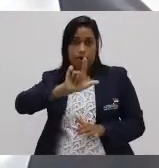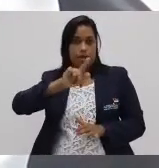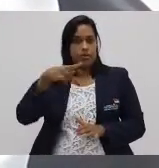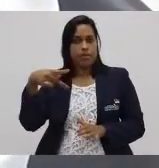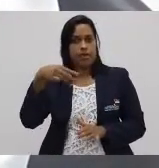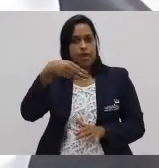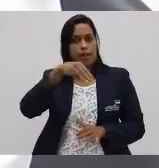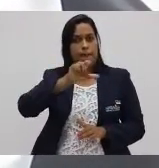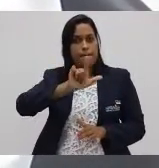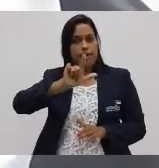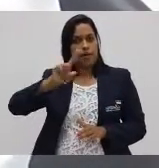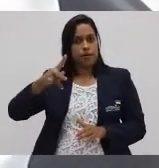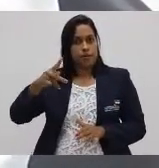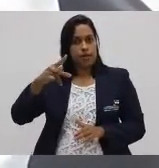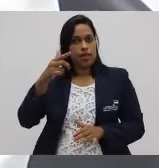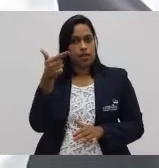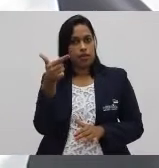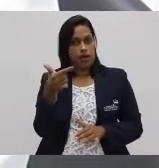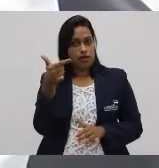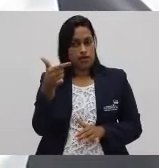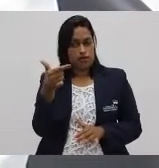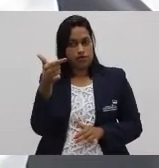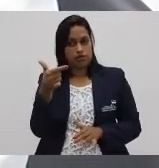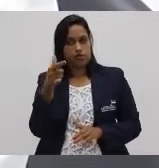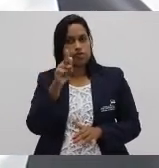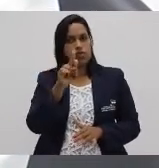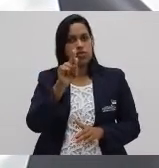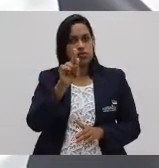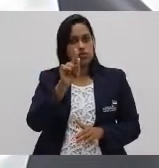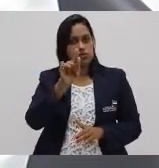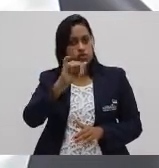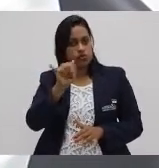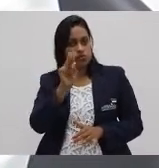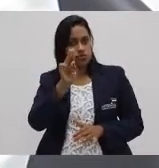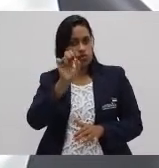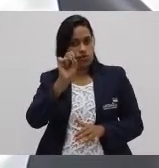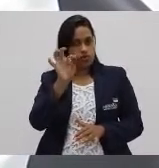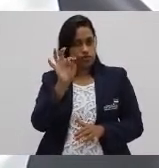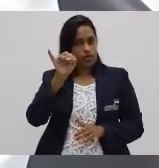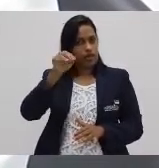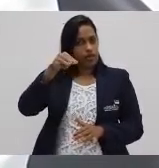MRTP2, o JIT, que é o Just in Time, e o OPT.